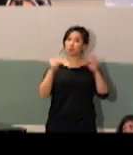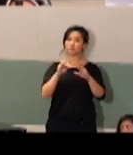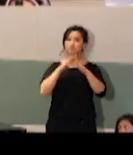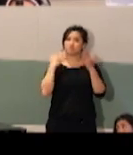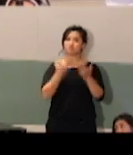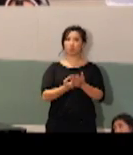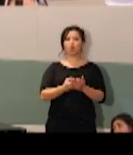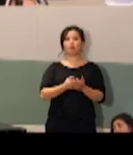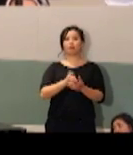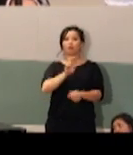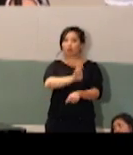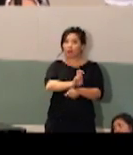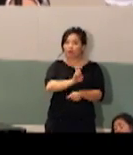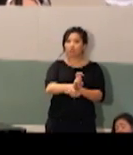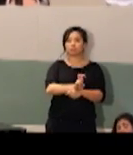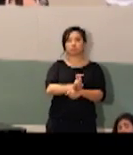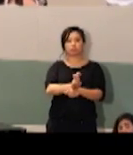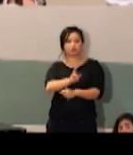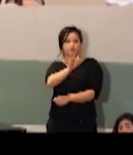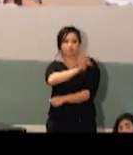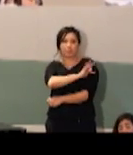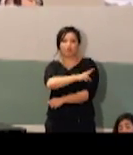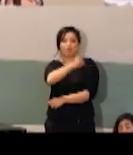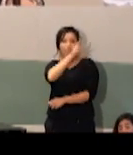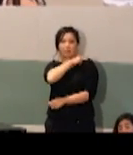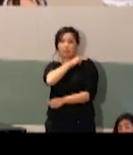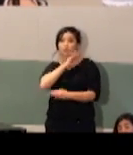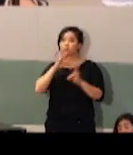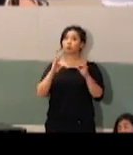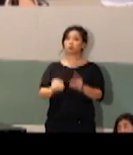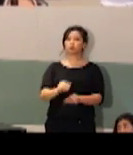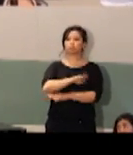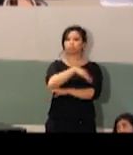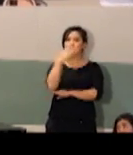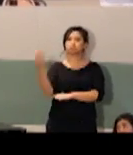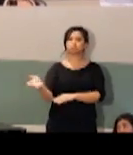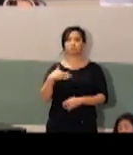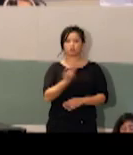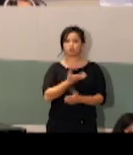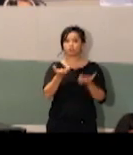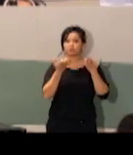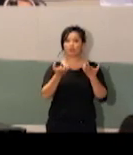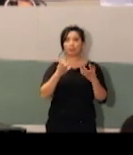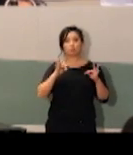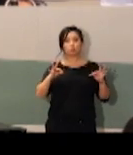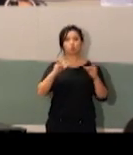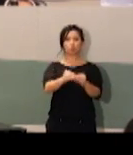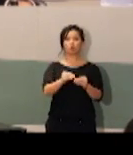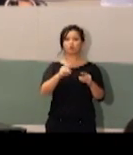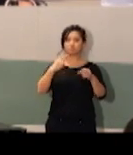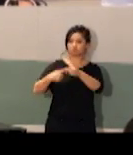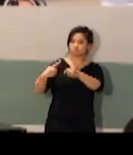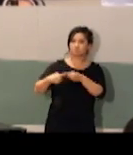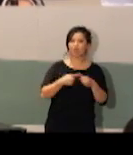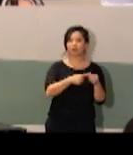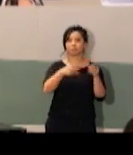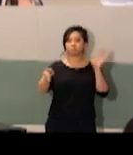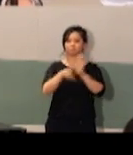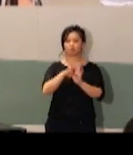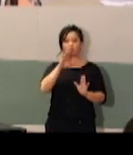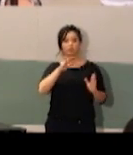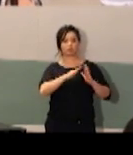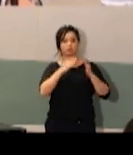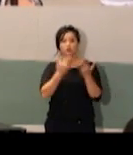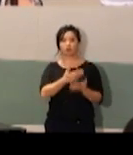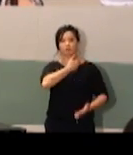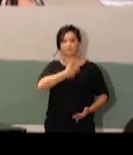grande desafio que eu quero colocar para a cidade de Brasília é que nós vamos fazer até 18 todas as cidades do ensino público